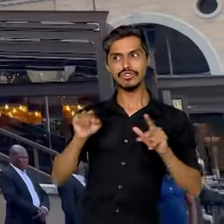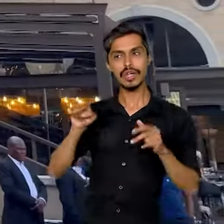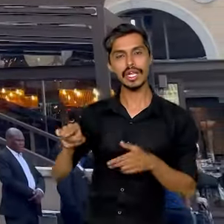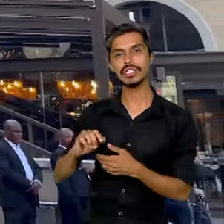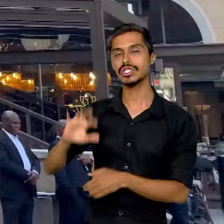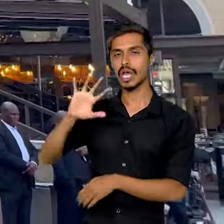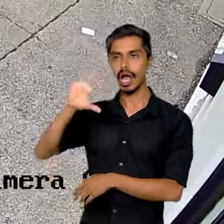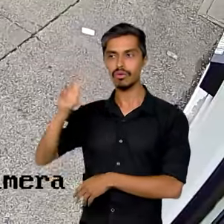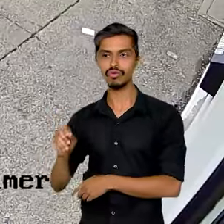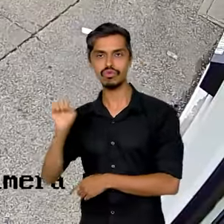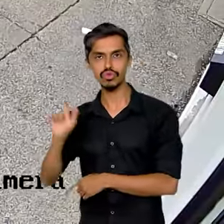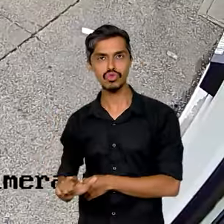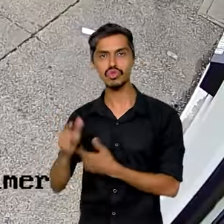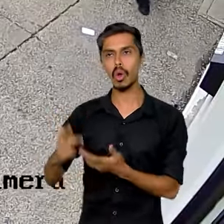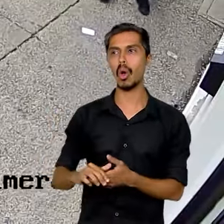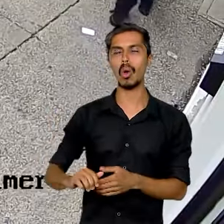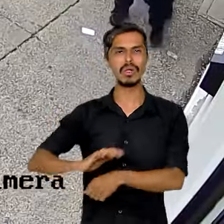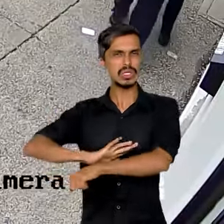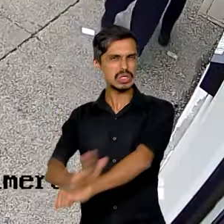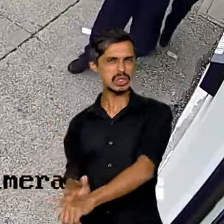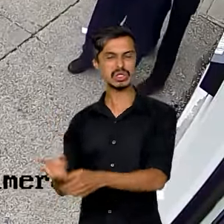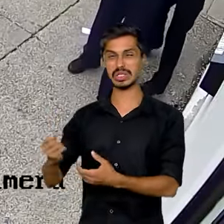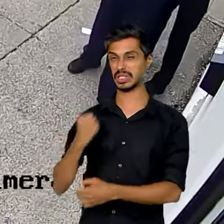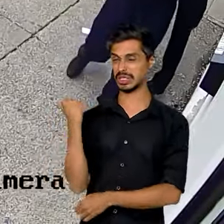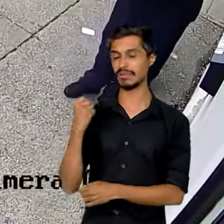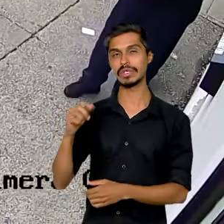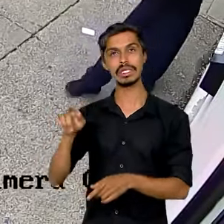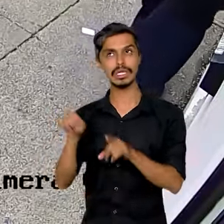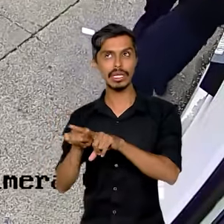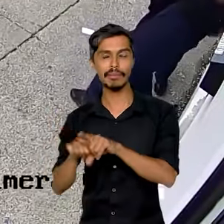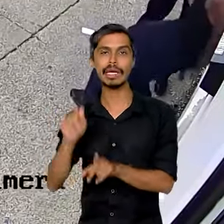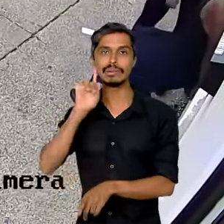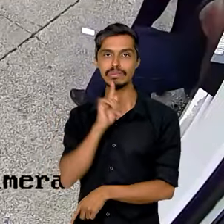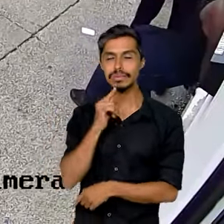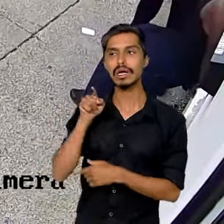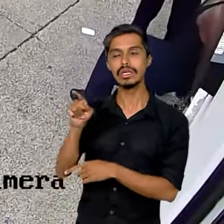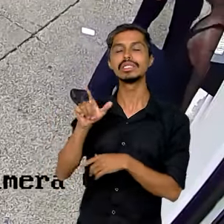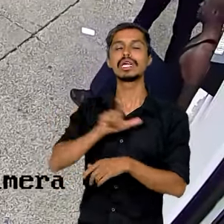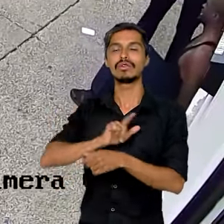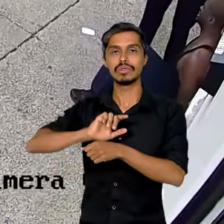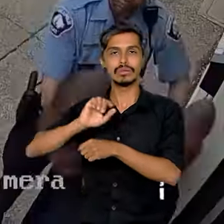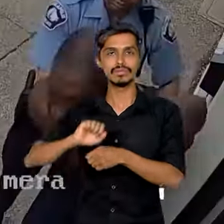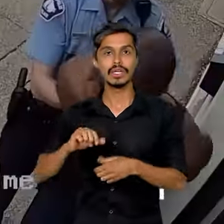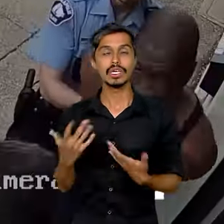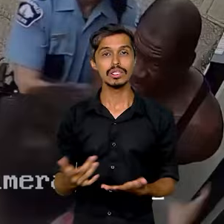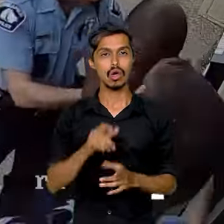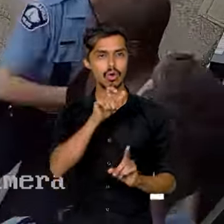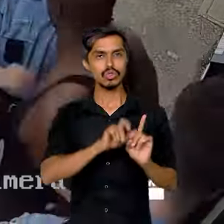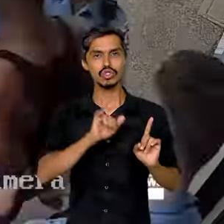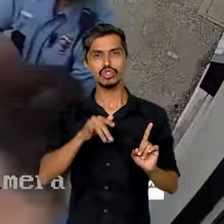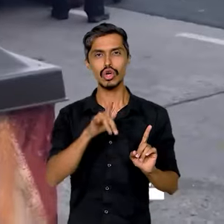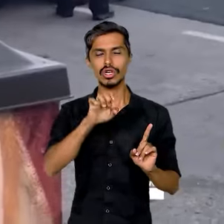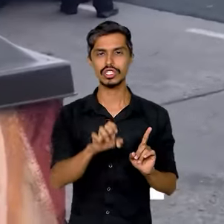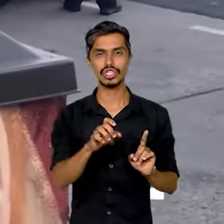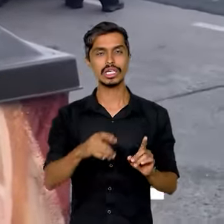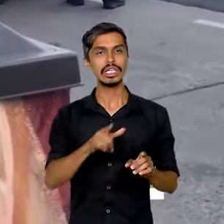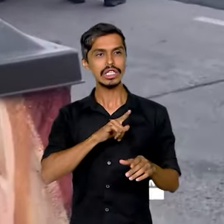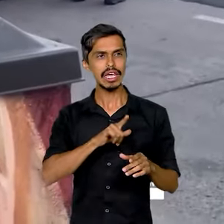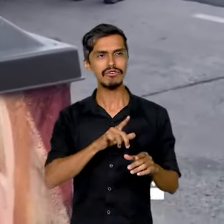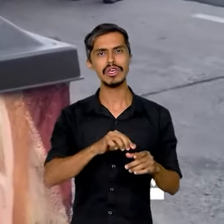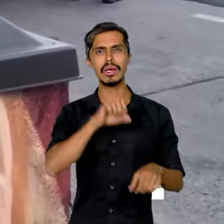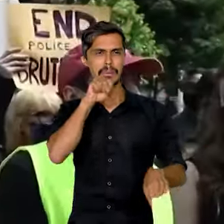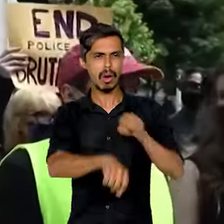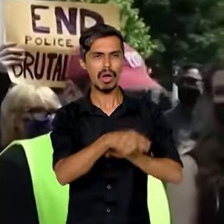com o apartheid, nem como nos Estados Unidos. O assassinato pela polícia americana de um negro, George Floyd, gerou